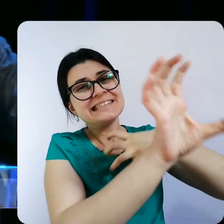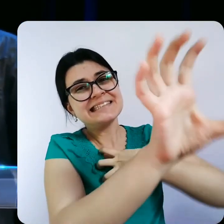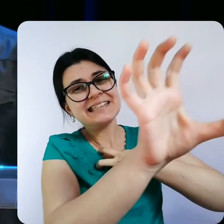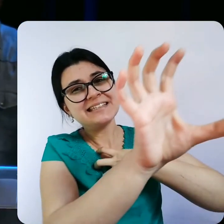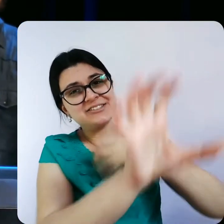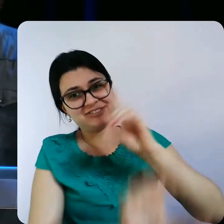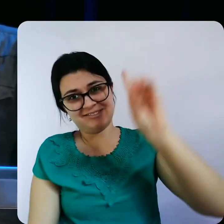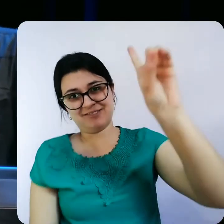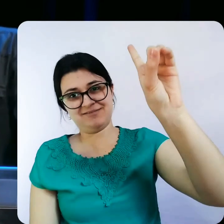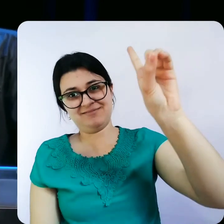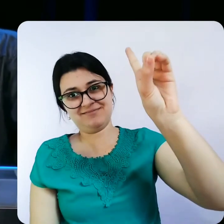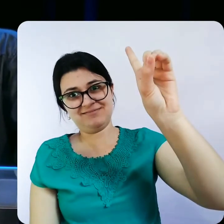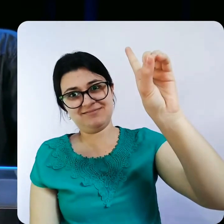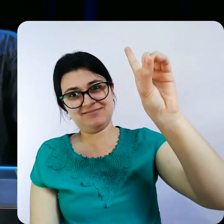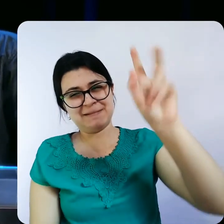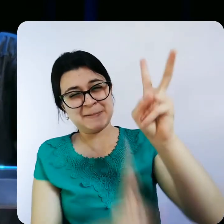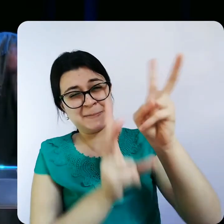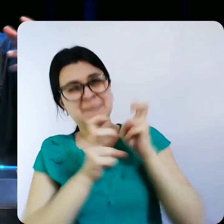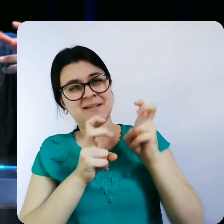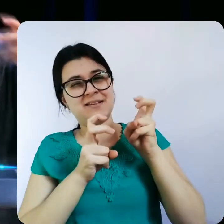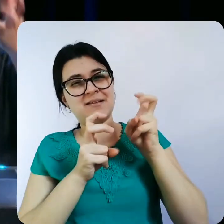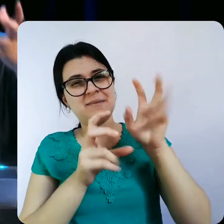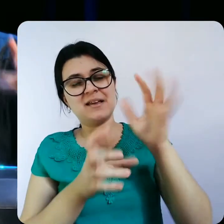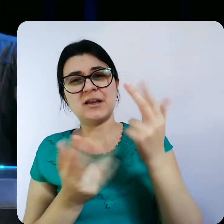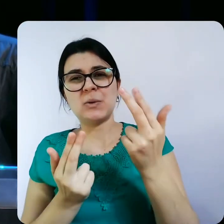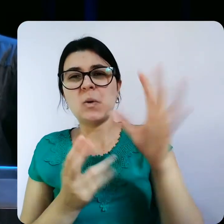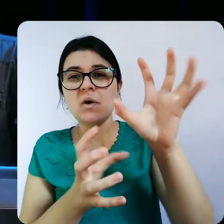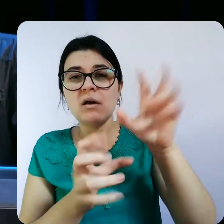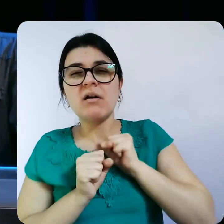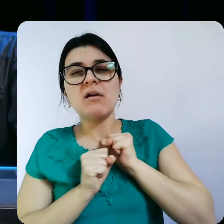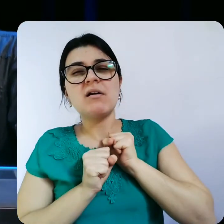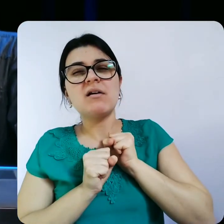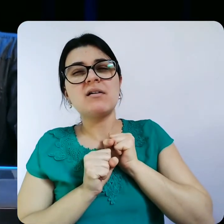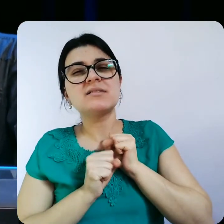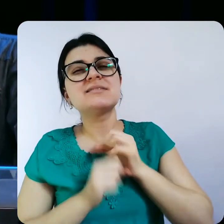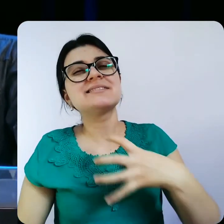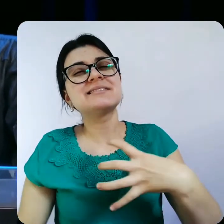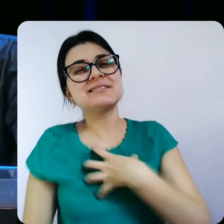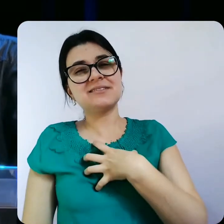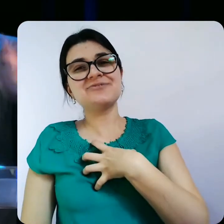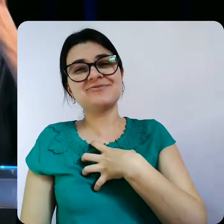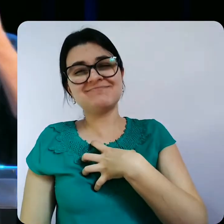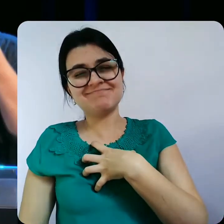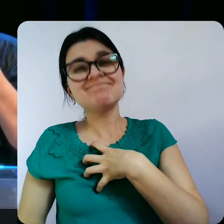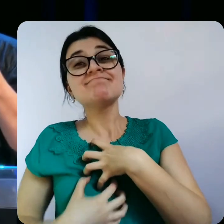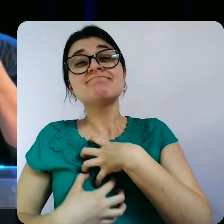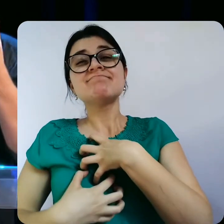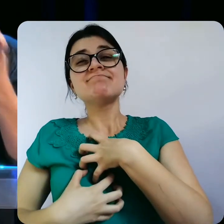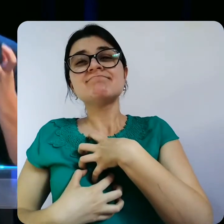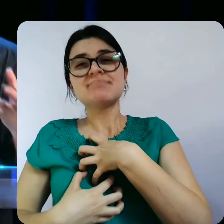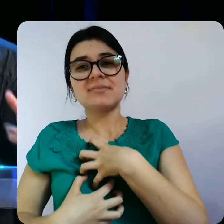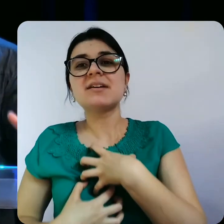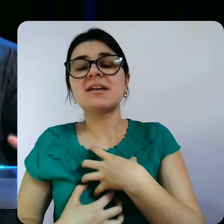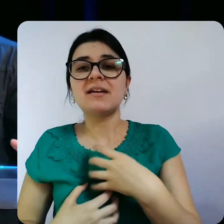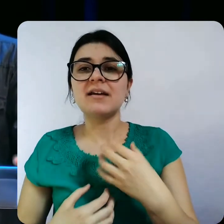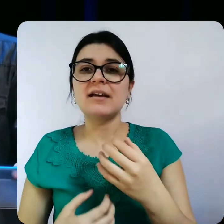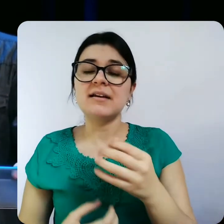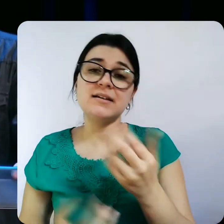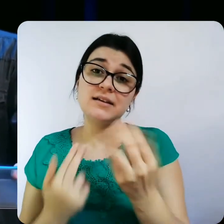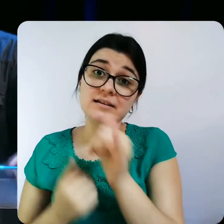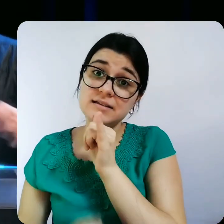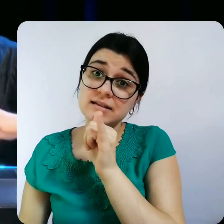é doce. Posso dizer para você, a maçã é doce. Outra coisa é você experimentar a maçã e saber que ela é